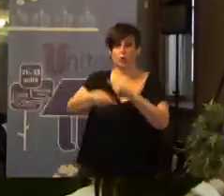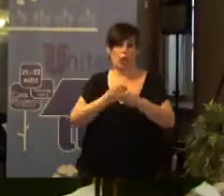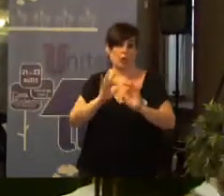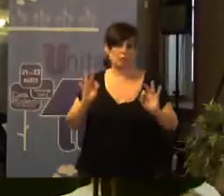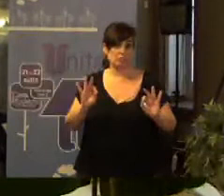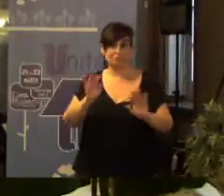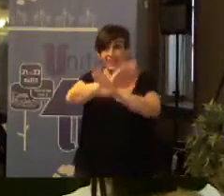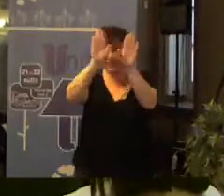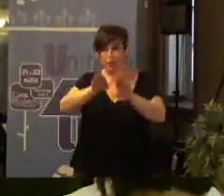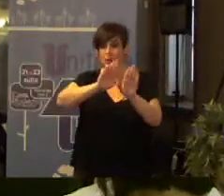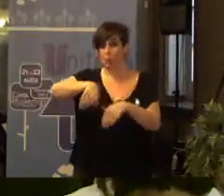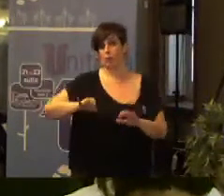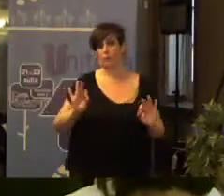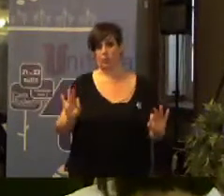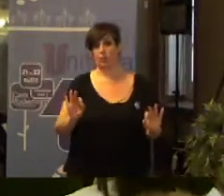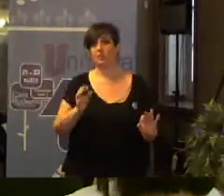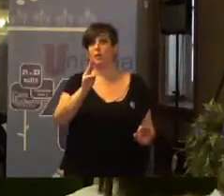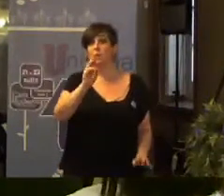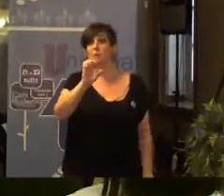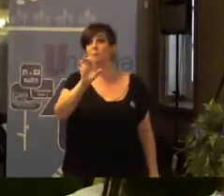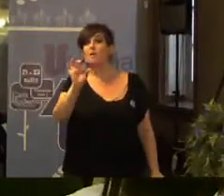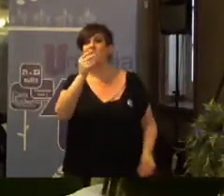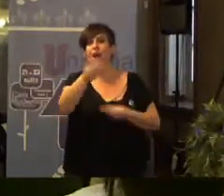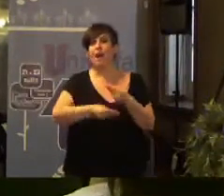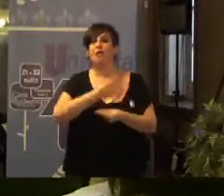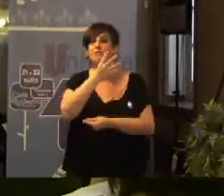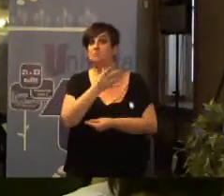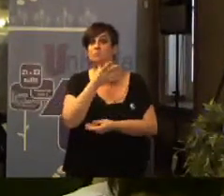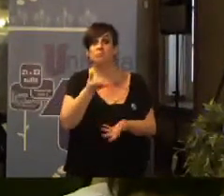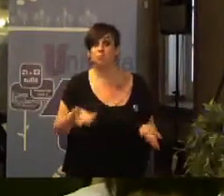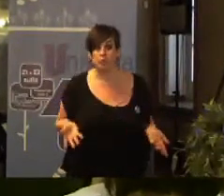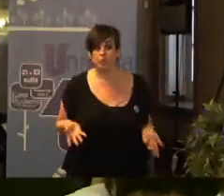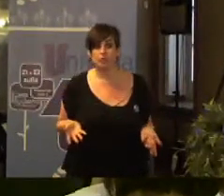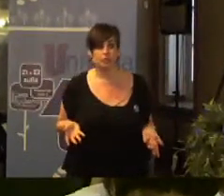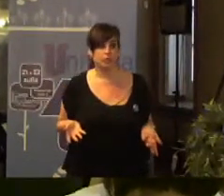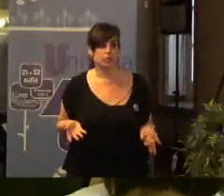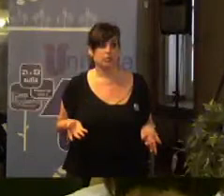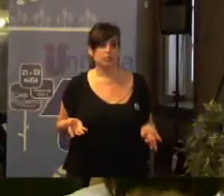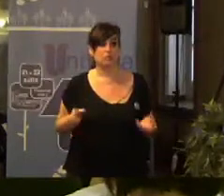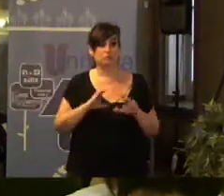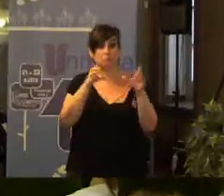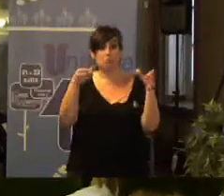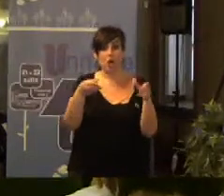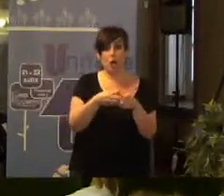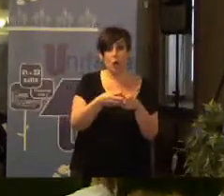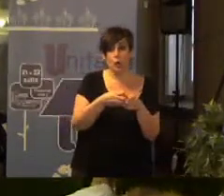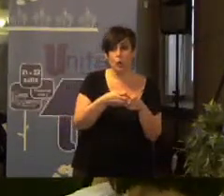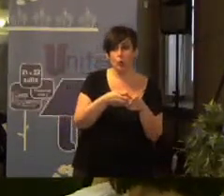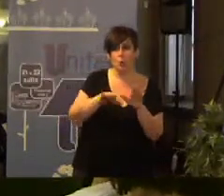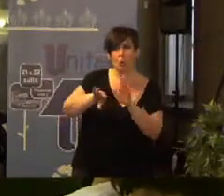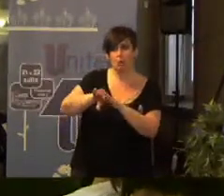final. Porquê é que o PS faz isso? Ou melhor, qual é a leitura que o Partido Socialista faz? É uma outra